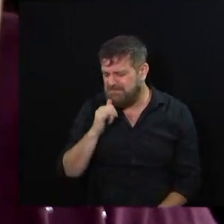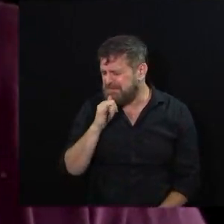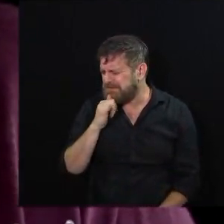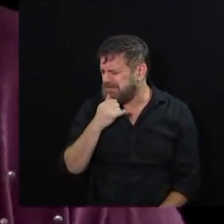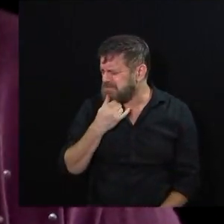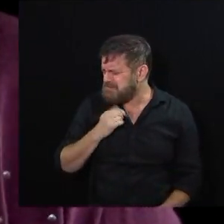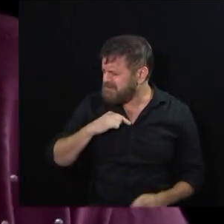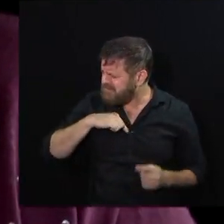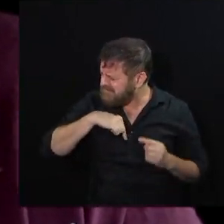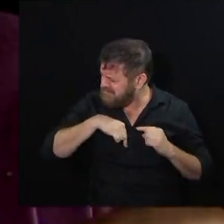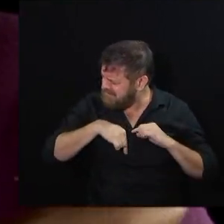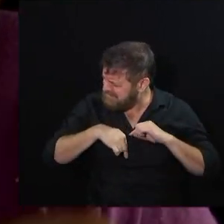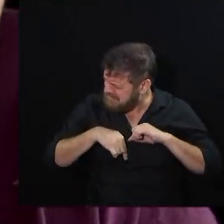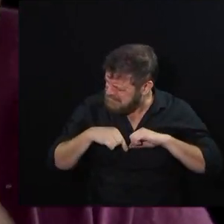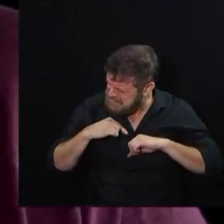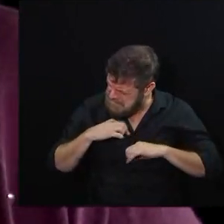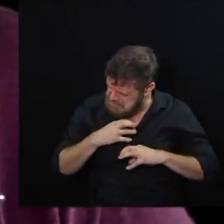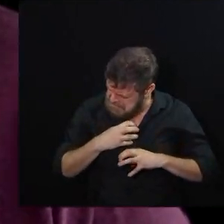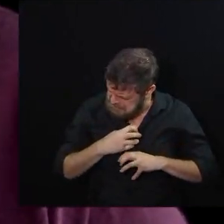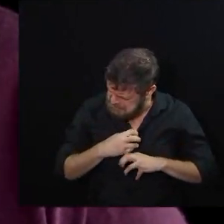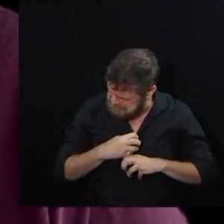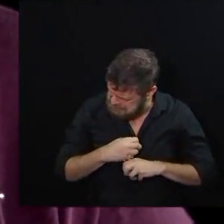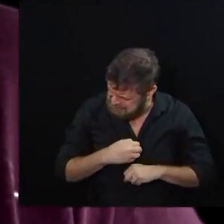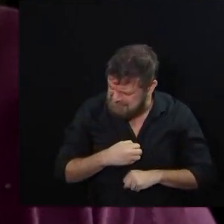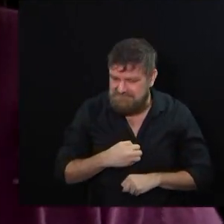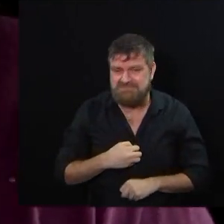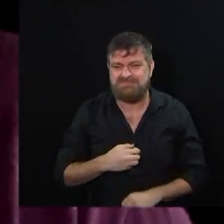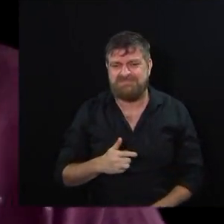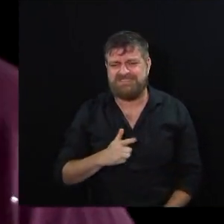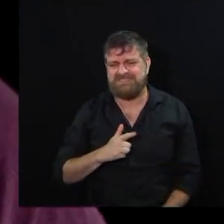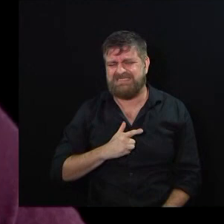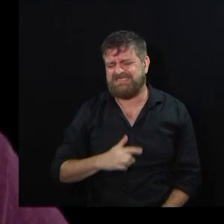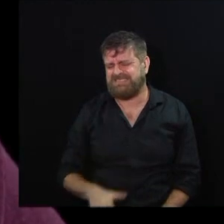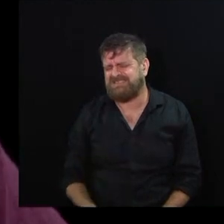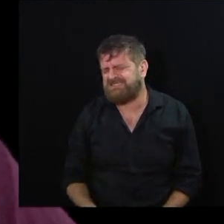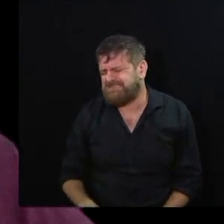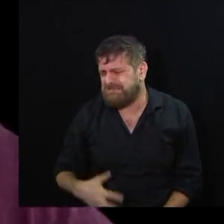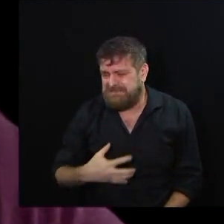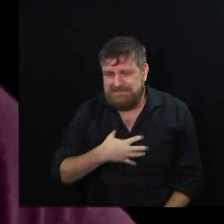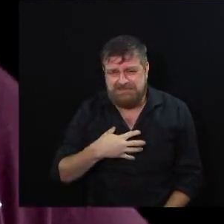na minha vida. Nessa época eu estava uma porcaria de mulher.